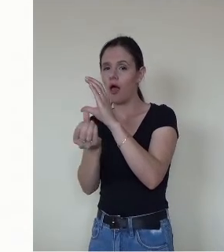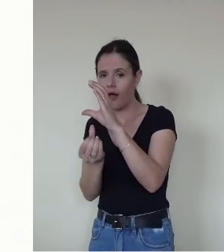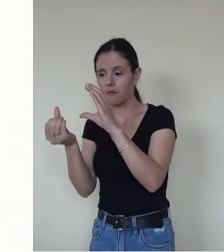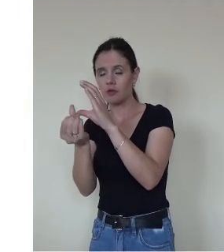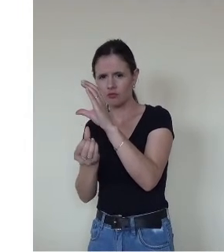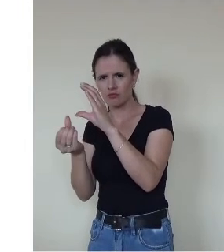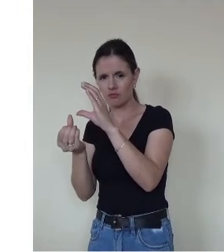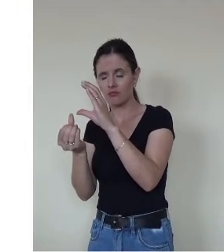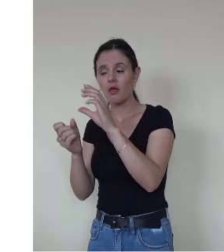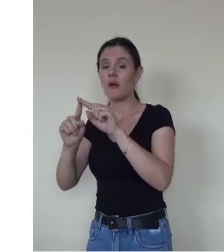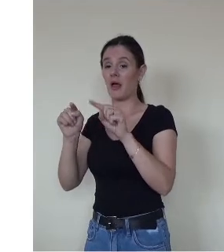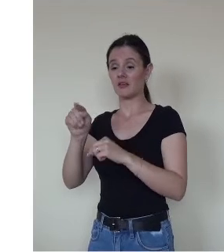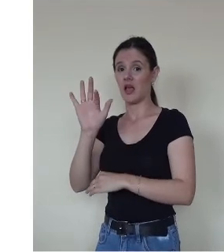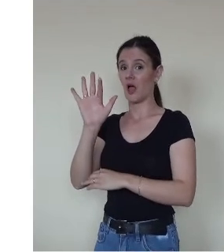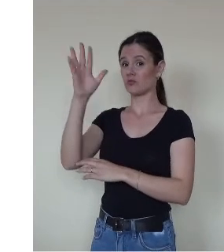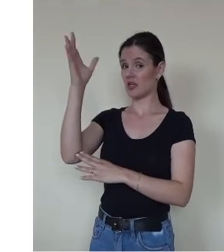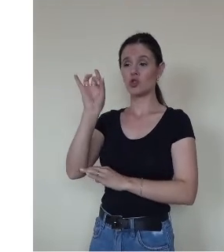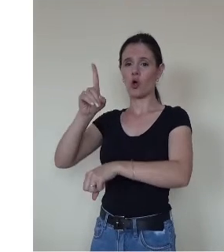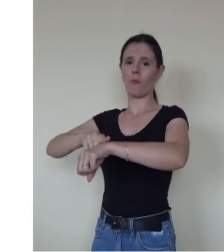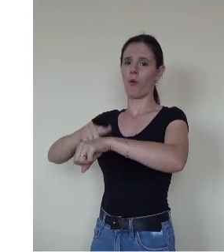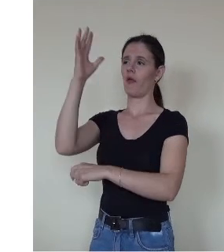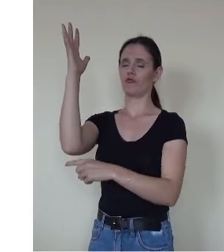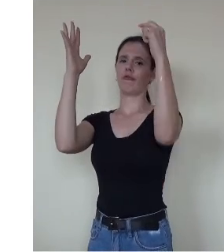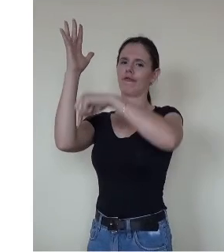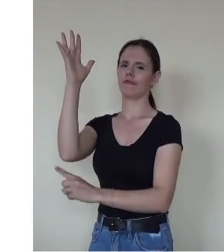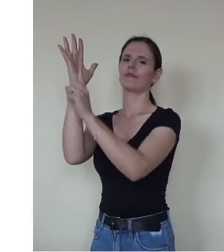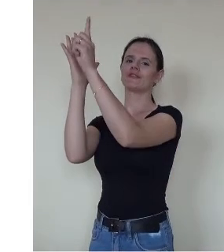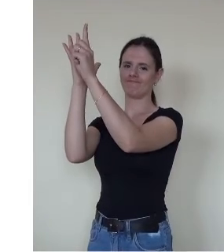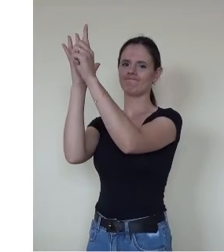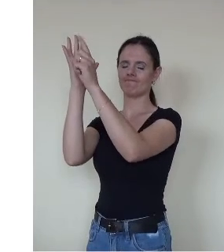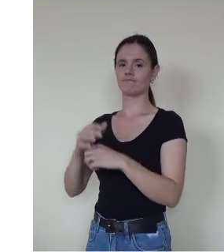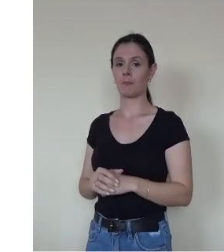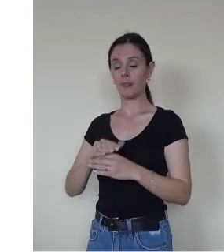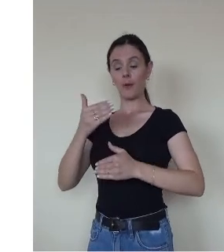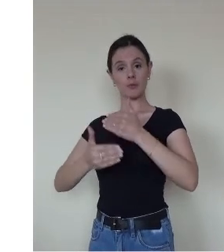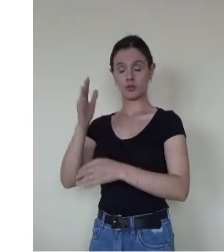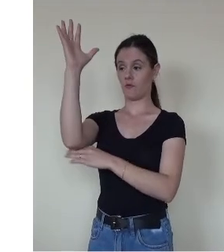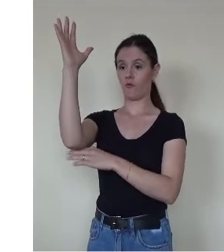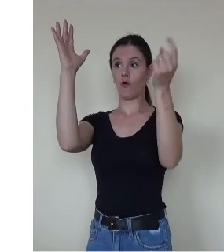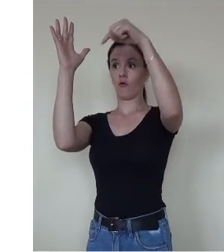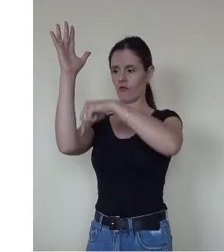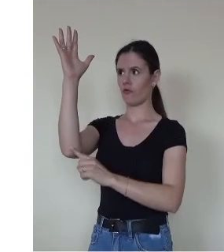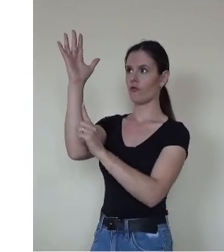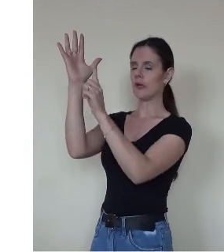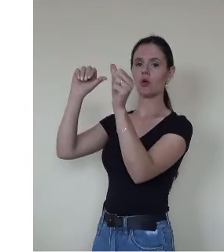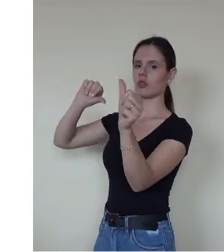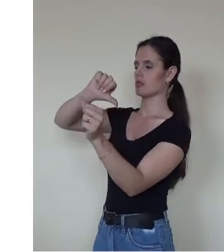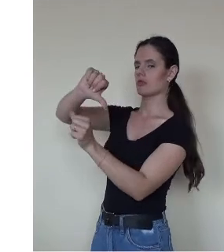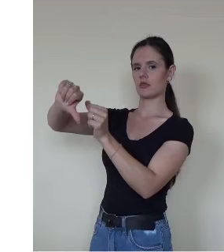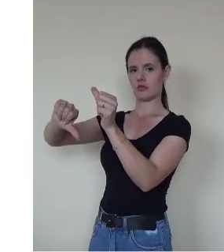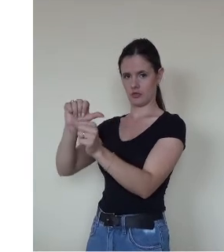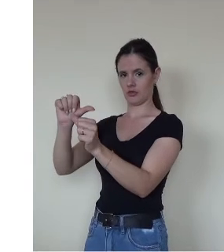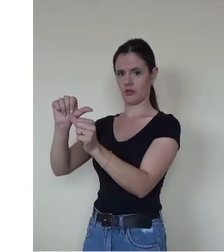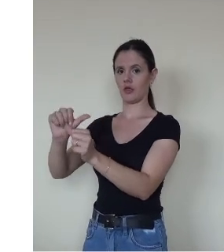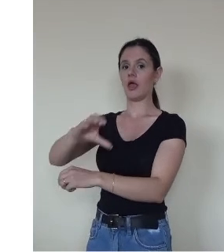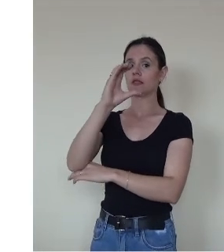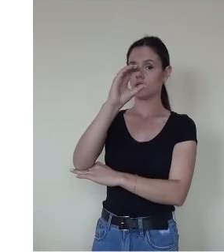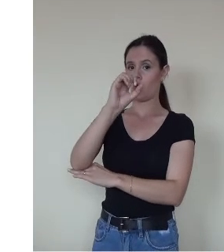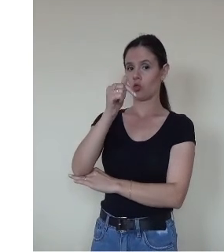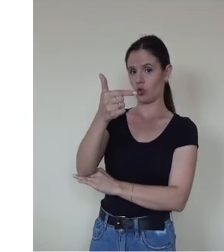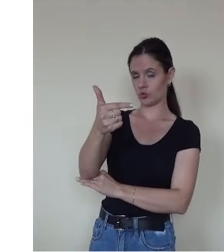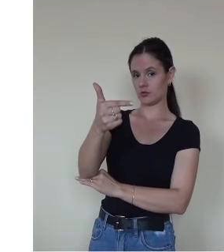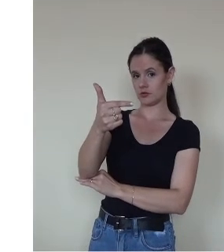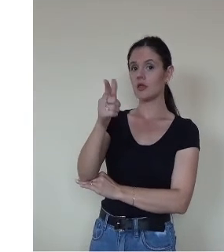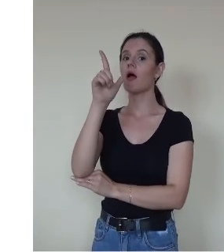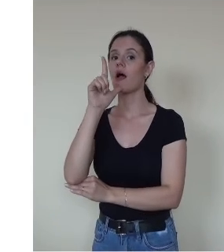evento que só ocorre quando o organismo está realizando fotossíntese. O processo de fotossíntese consiste na transformação de gás